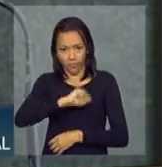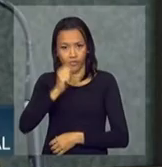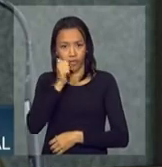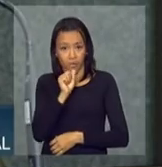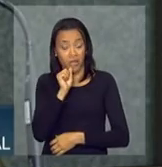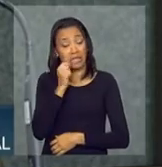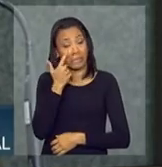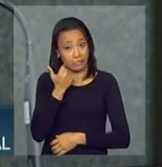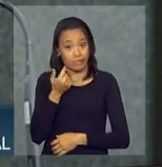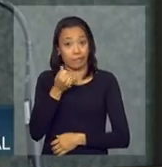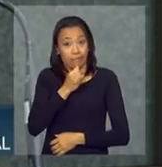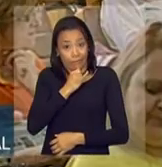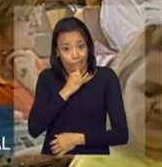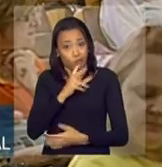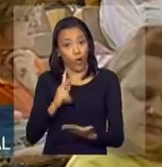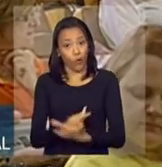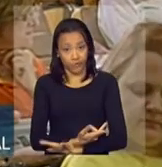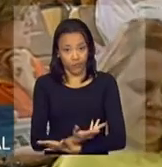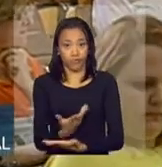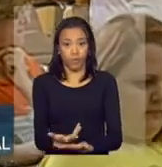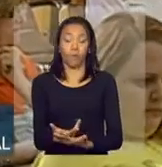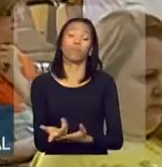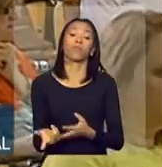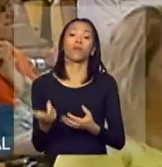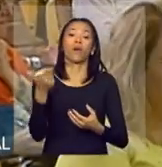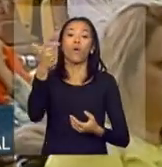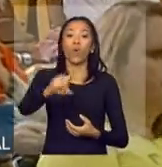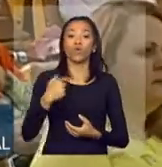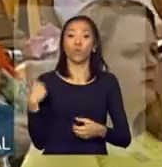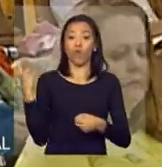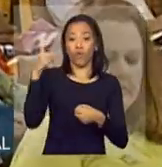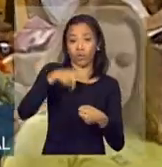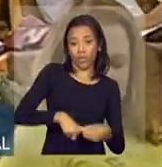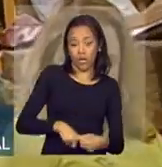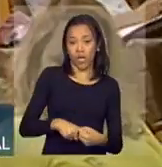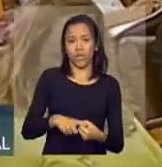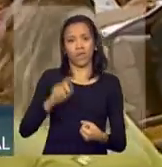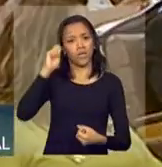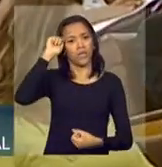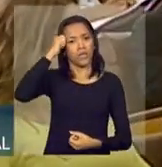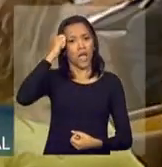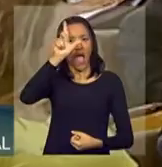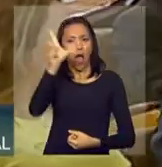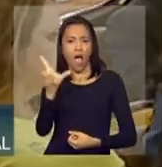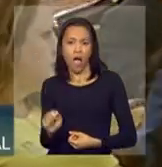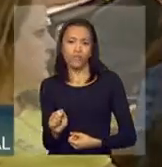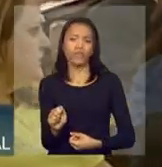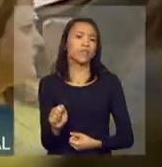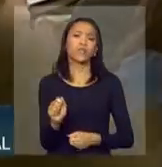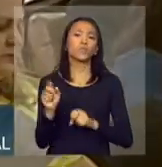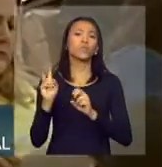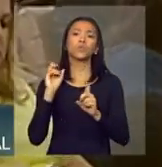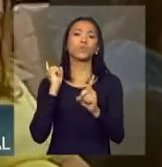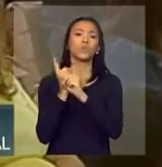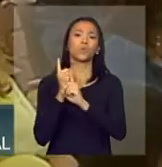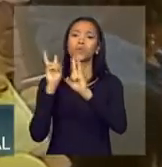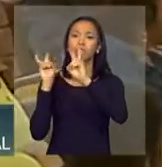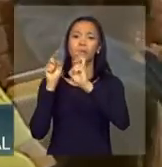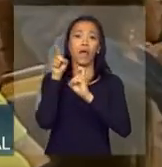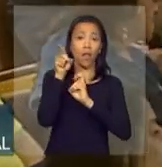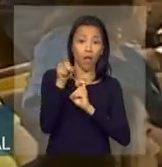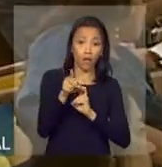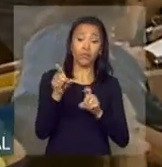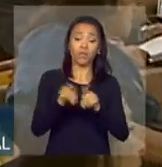também, terminando rapidamente, voltando da África, participando de um simpósio sobre aleitamento, segurança